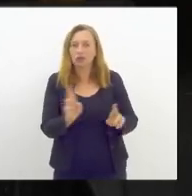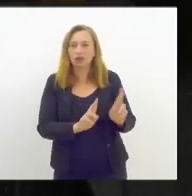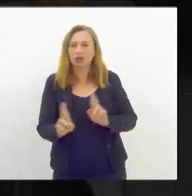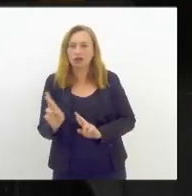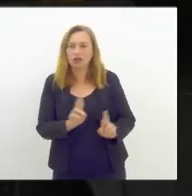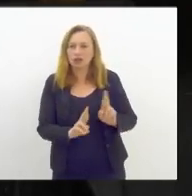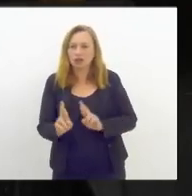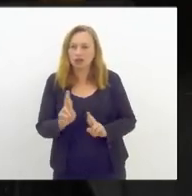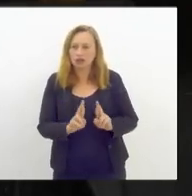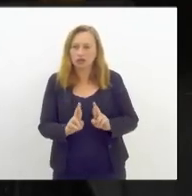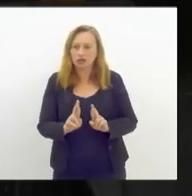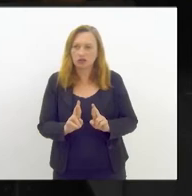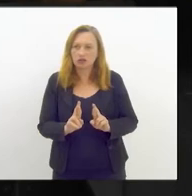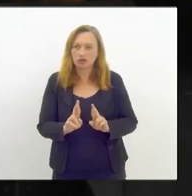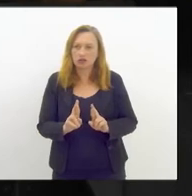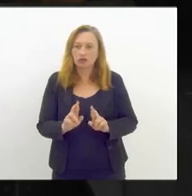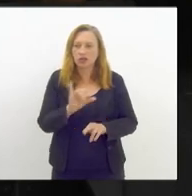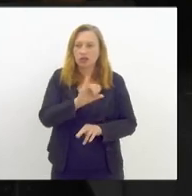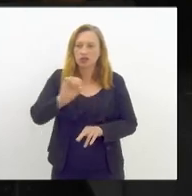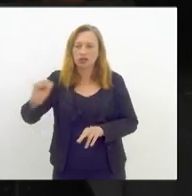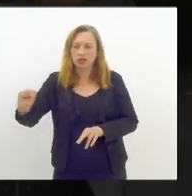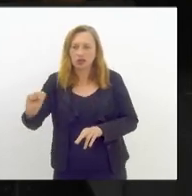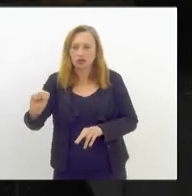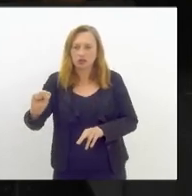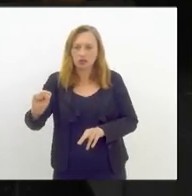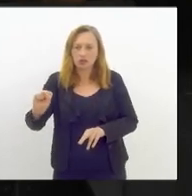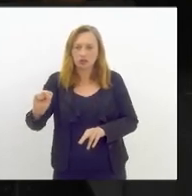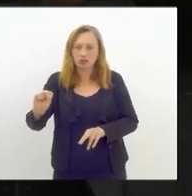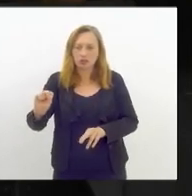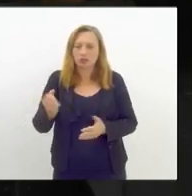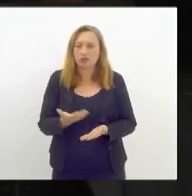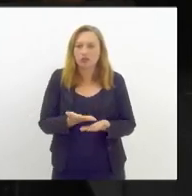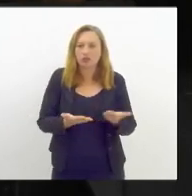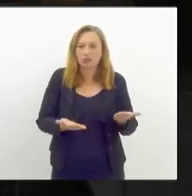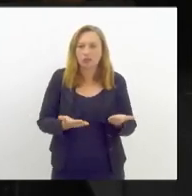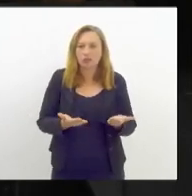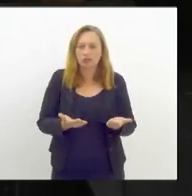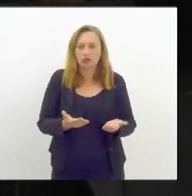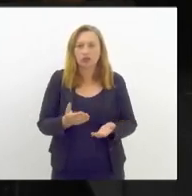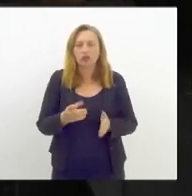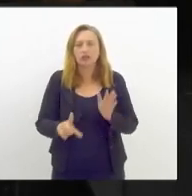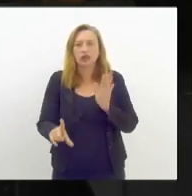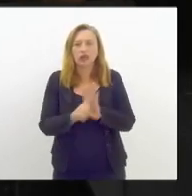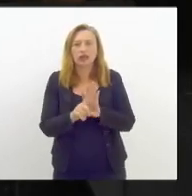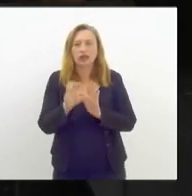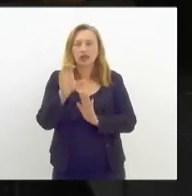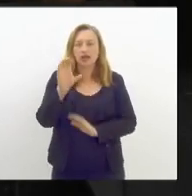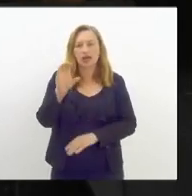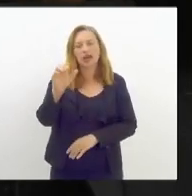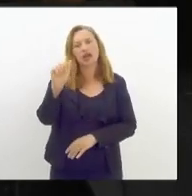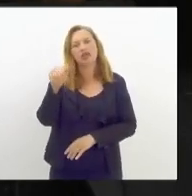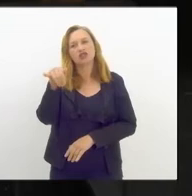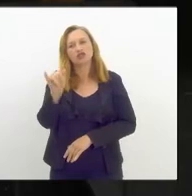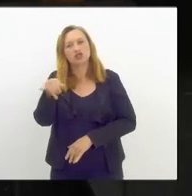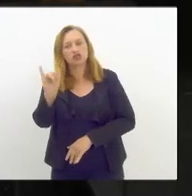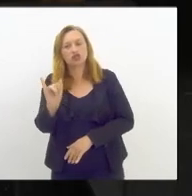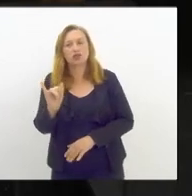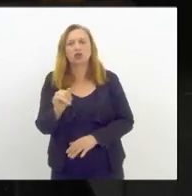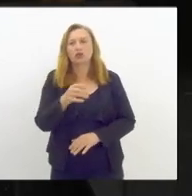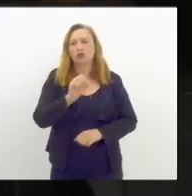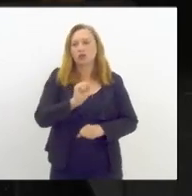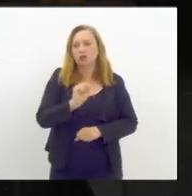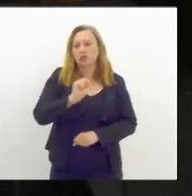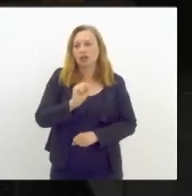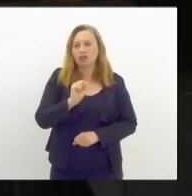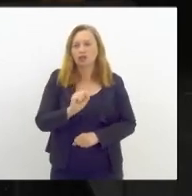de ICMS função das perdas da Lei candir oitavo continuar